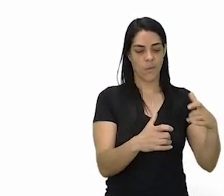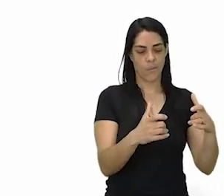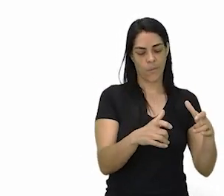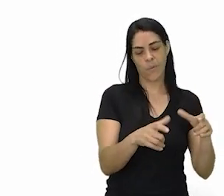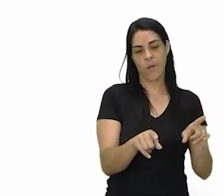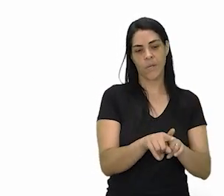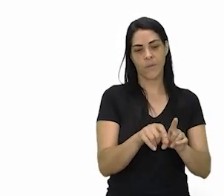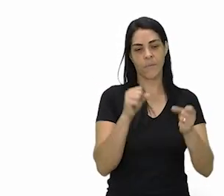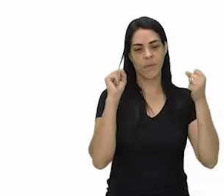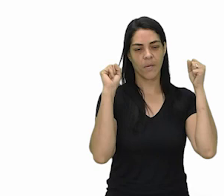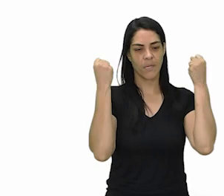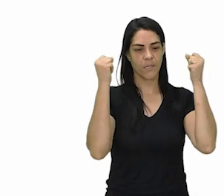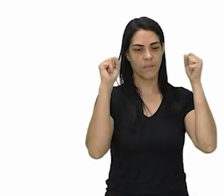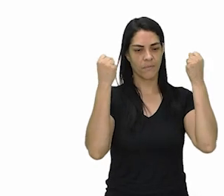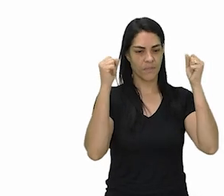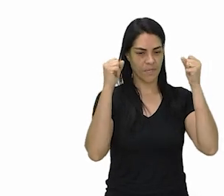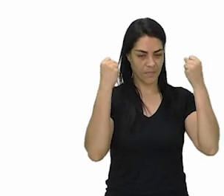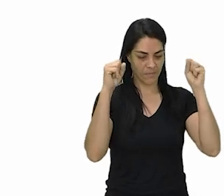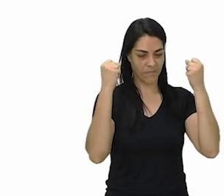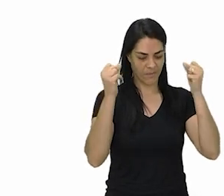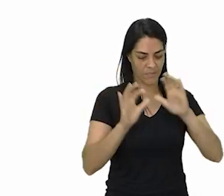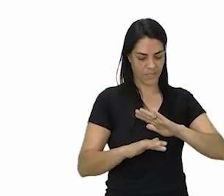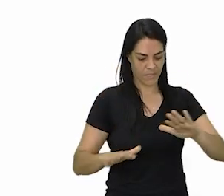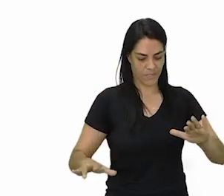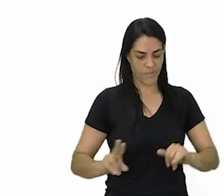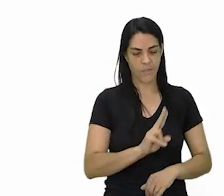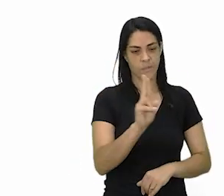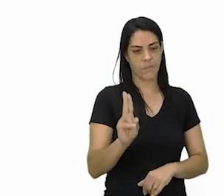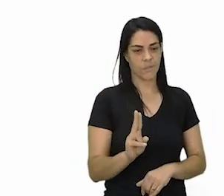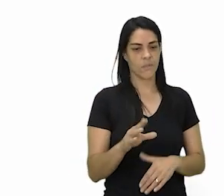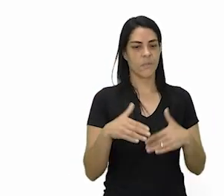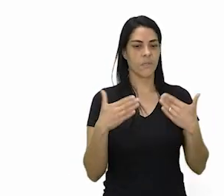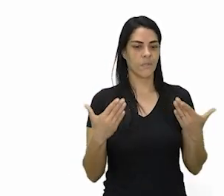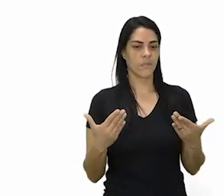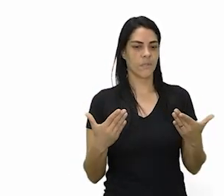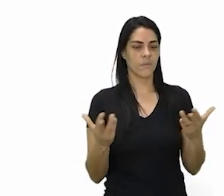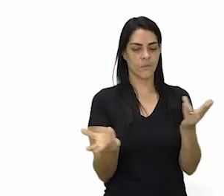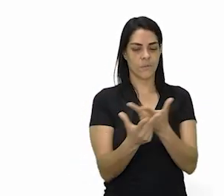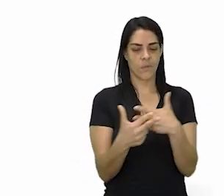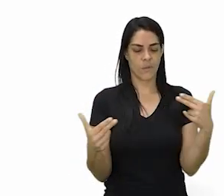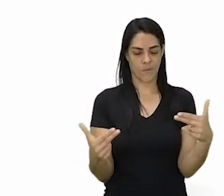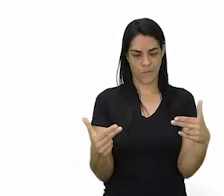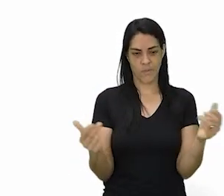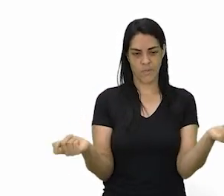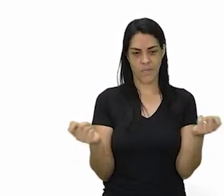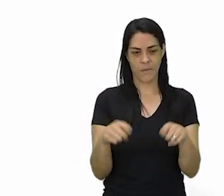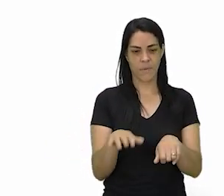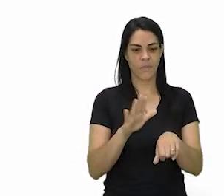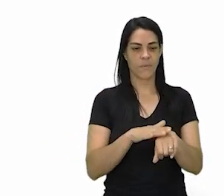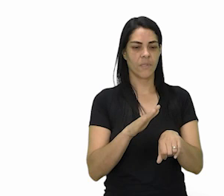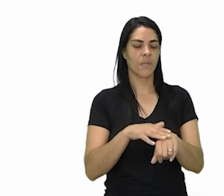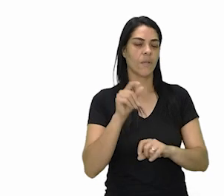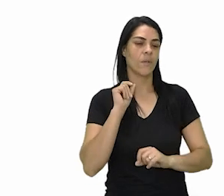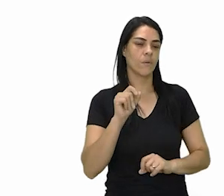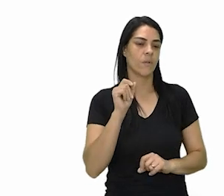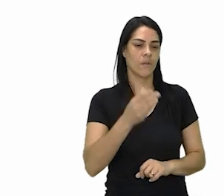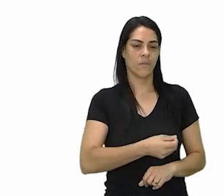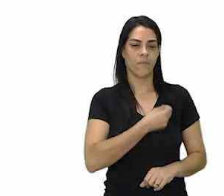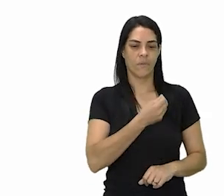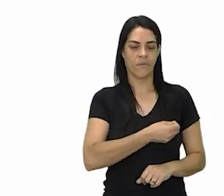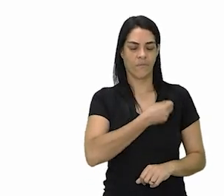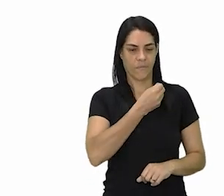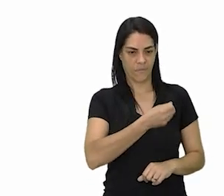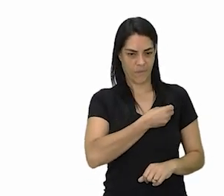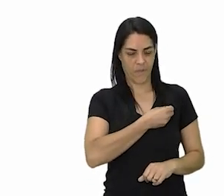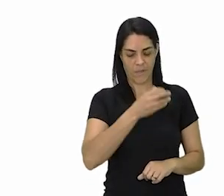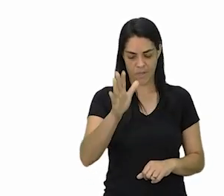fazer atividade física, né? Então, estes elementos, no fundo, que podem ser vivenciados dentro do espaço